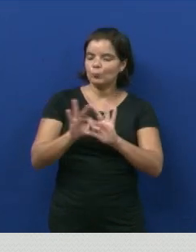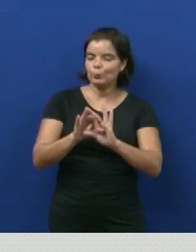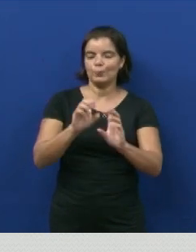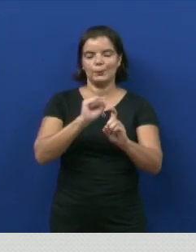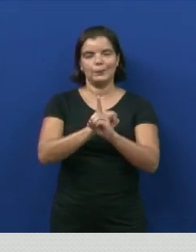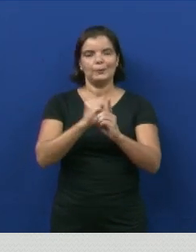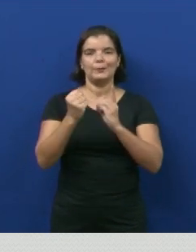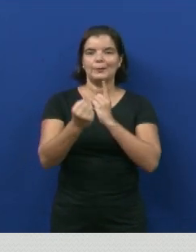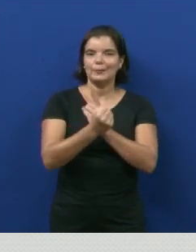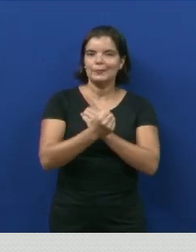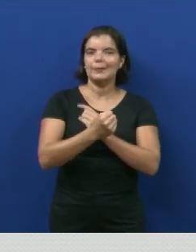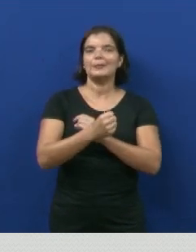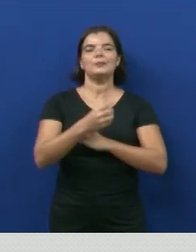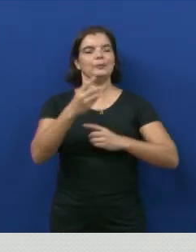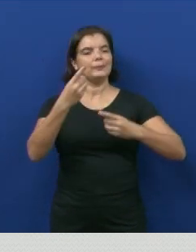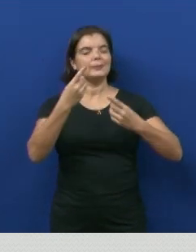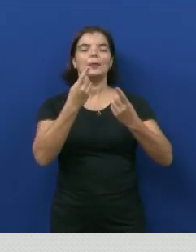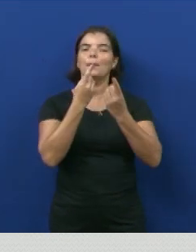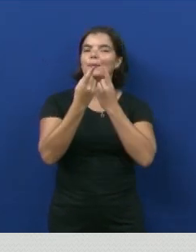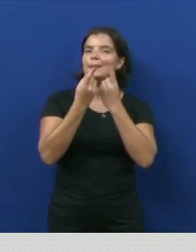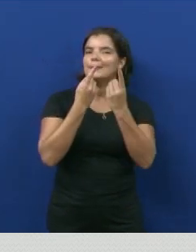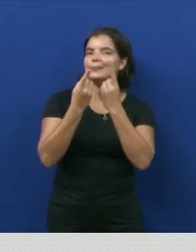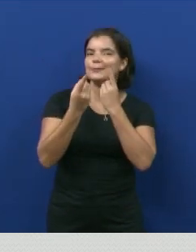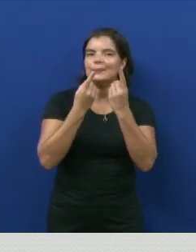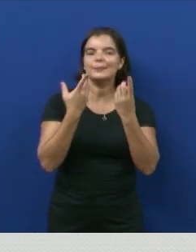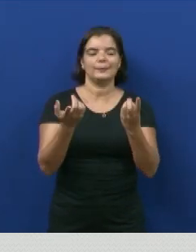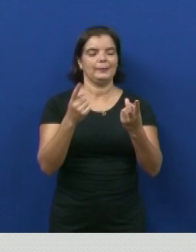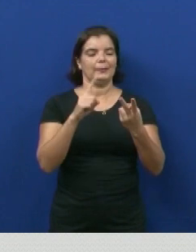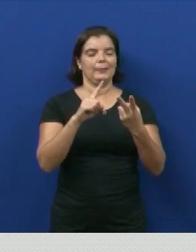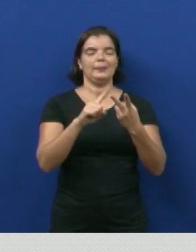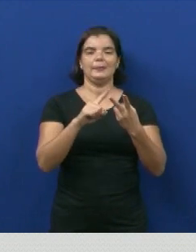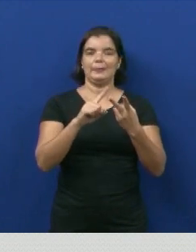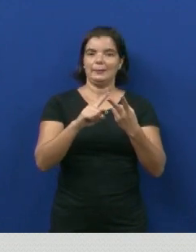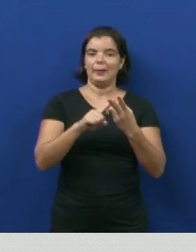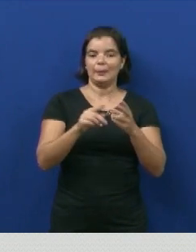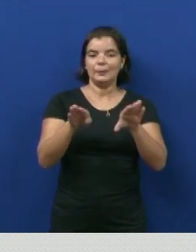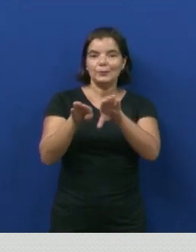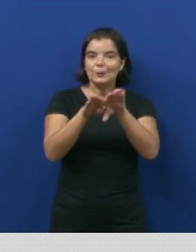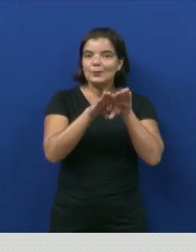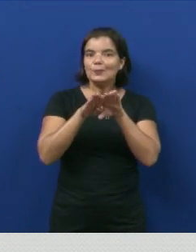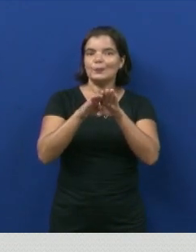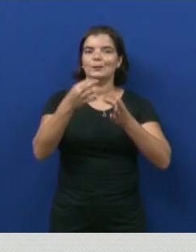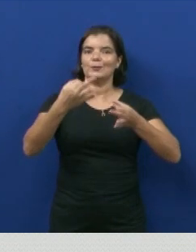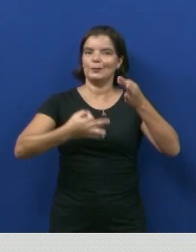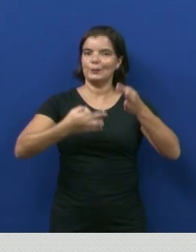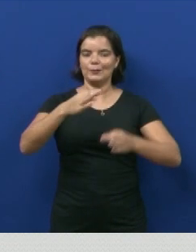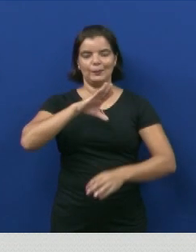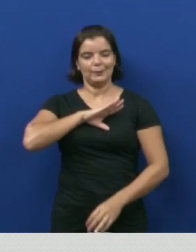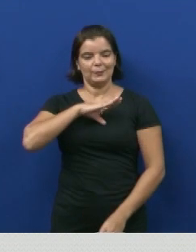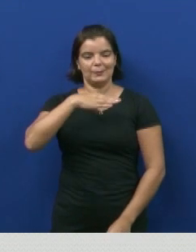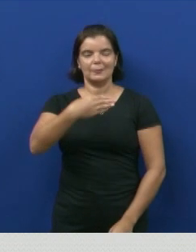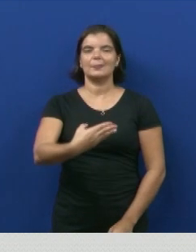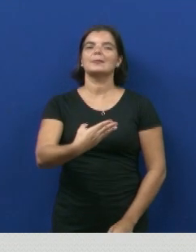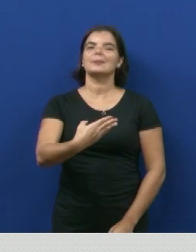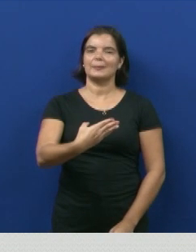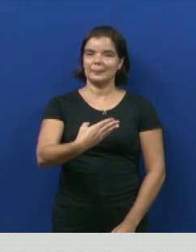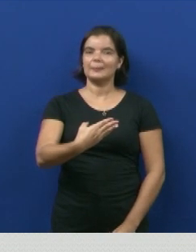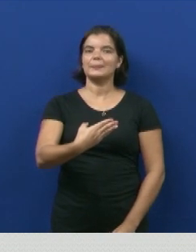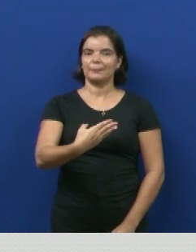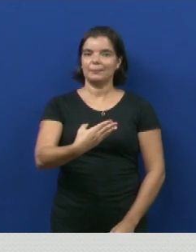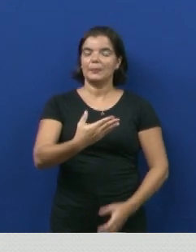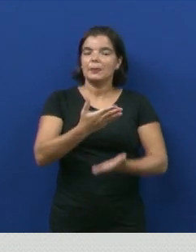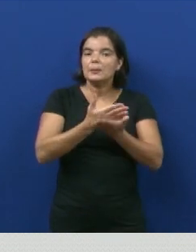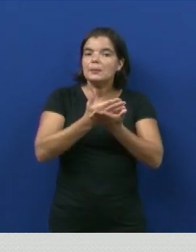comunidade, de você dialogar, né, de dignidade, de igualdade, de justiça, de coragem, né?